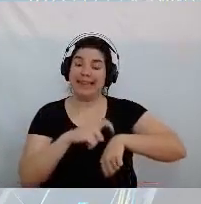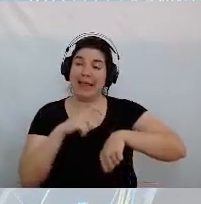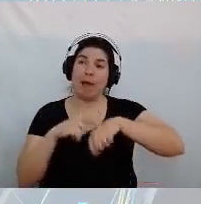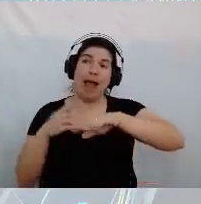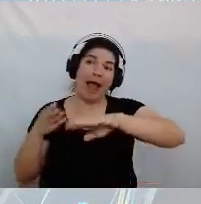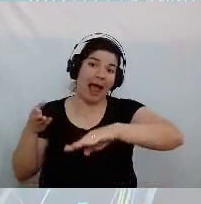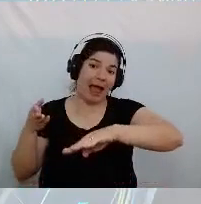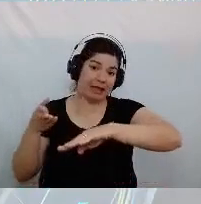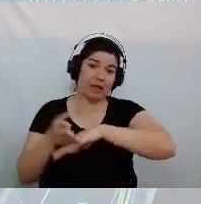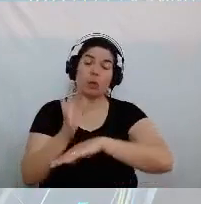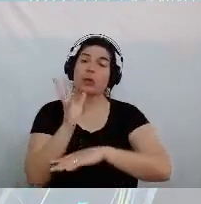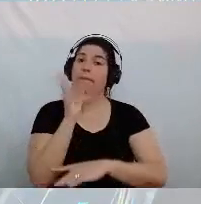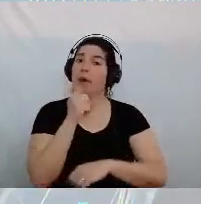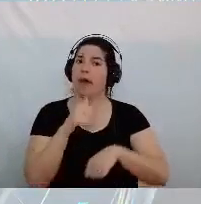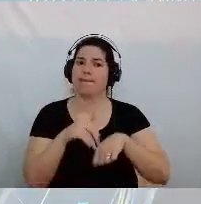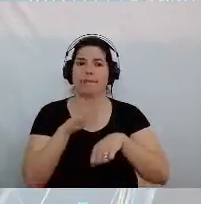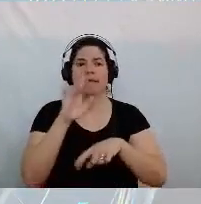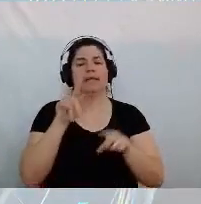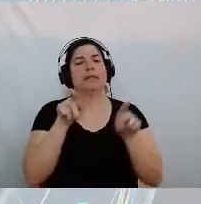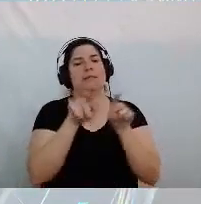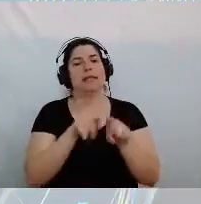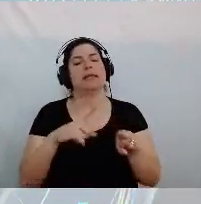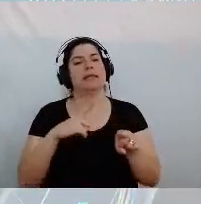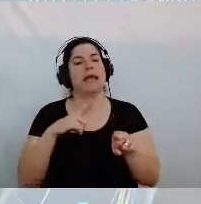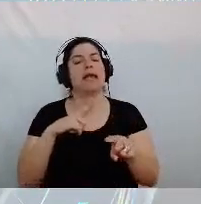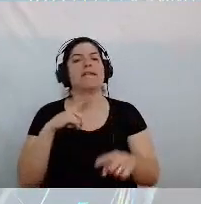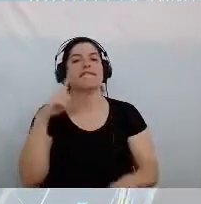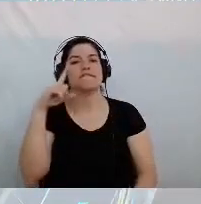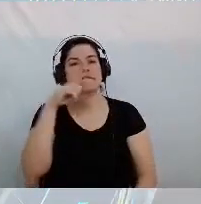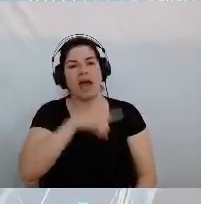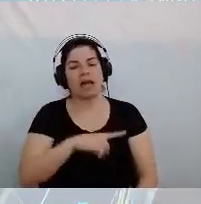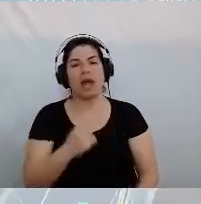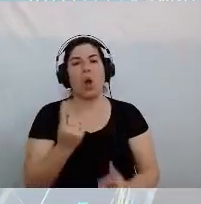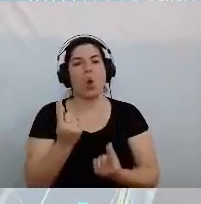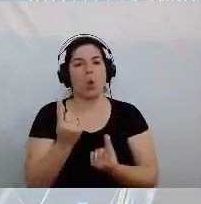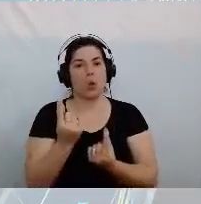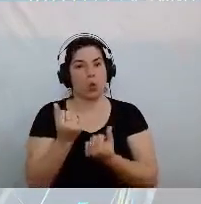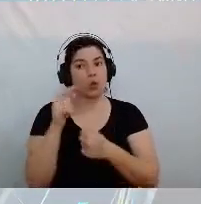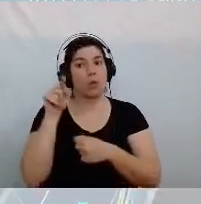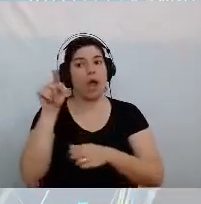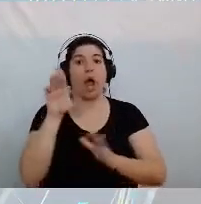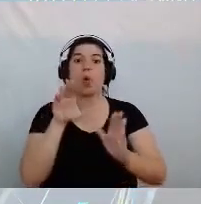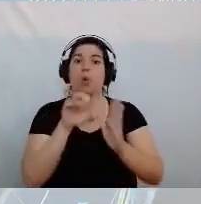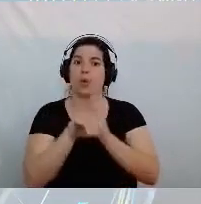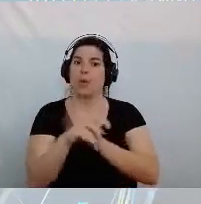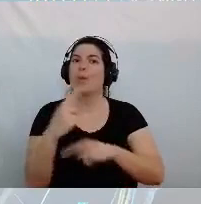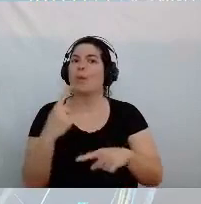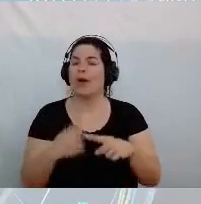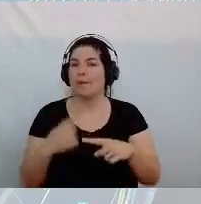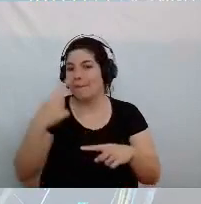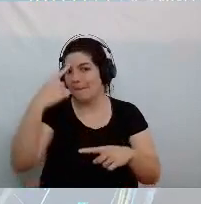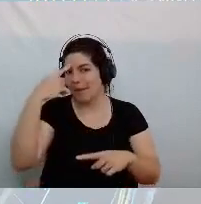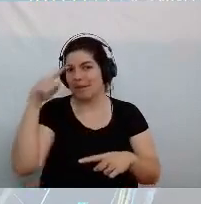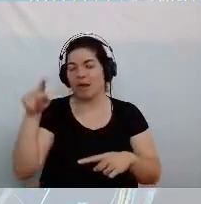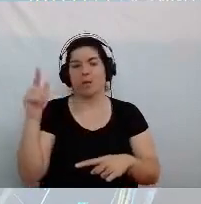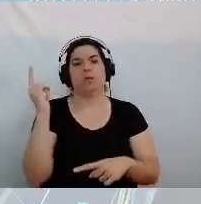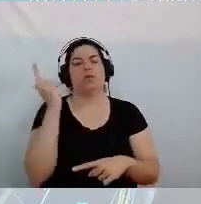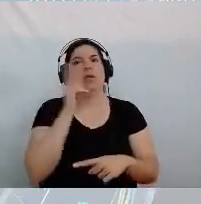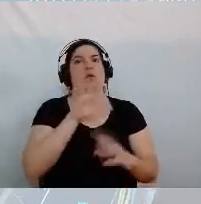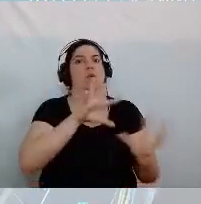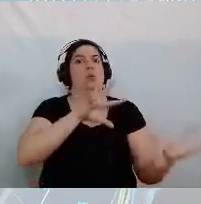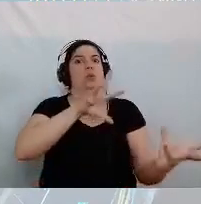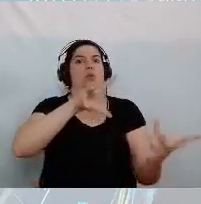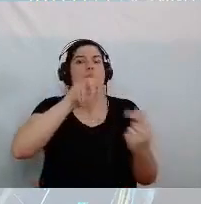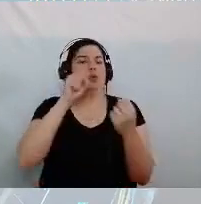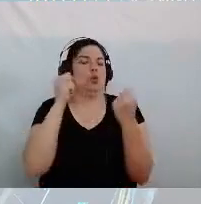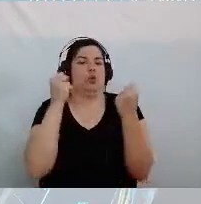latência além de tudo você introduz um ponto de falha além de tudo você aumenta o custo para Google porque poxa imagina um servidor para aguentar todos os chromes do mundo todo